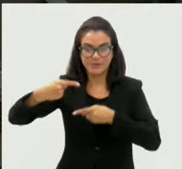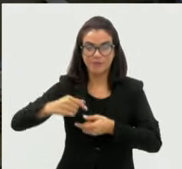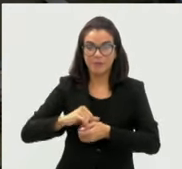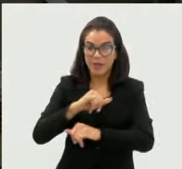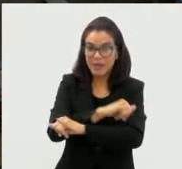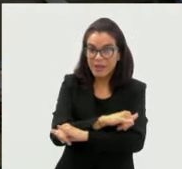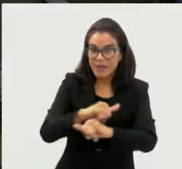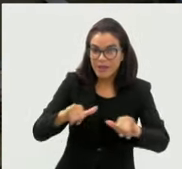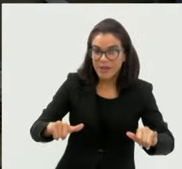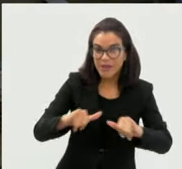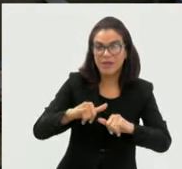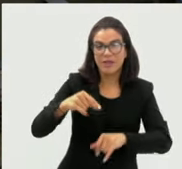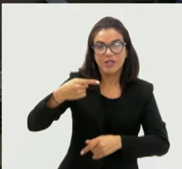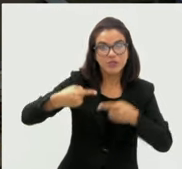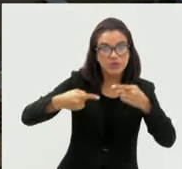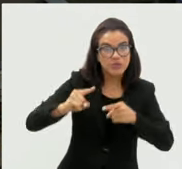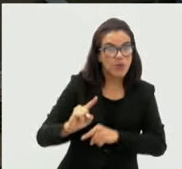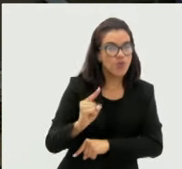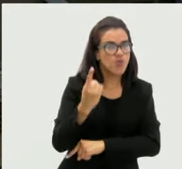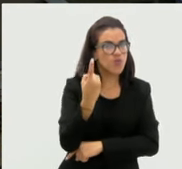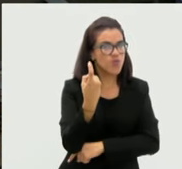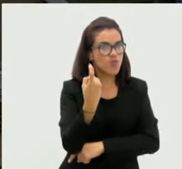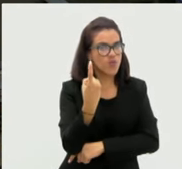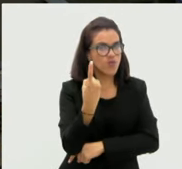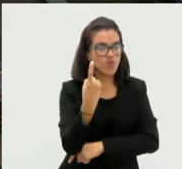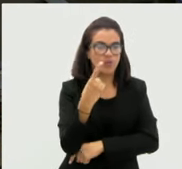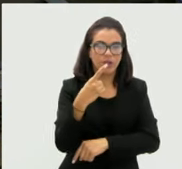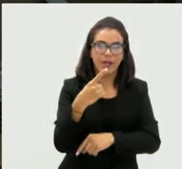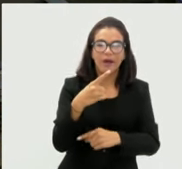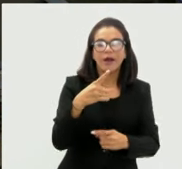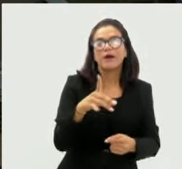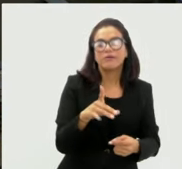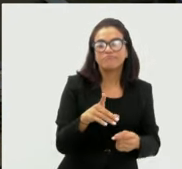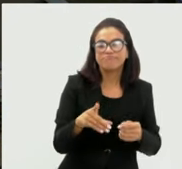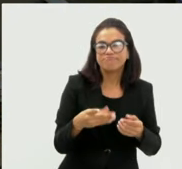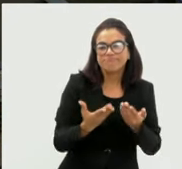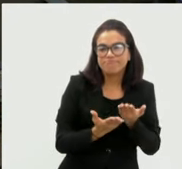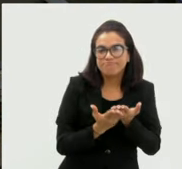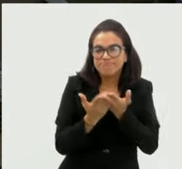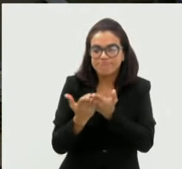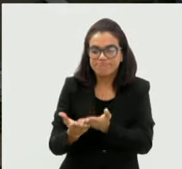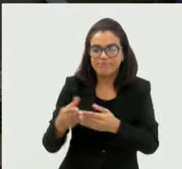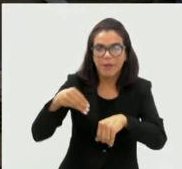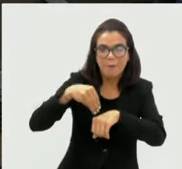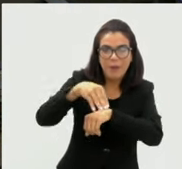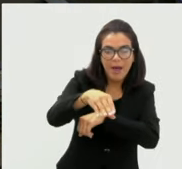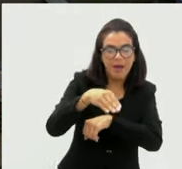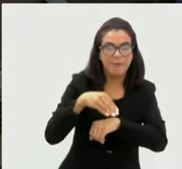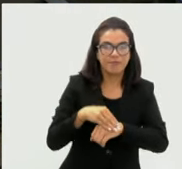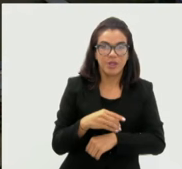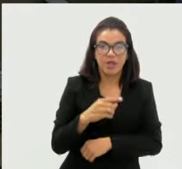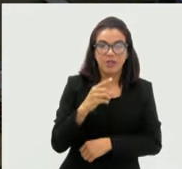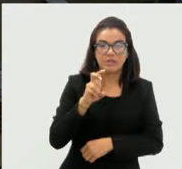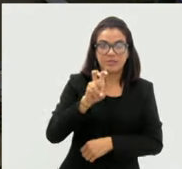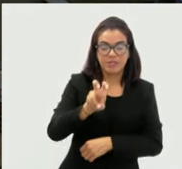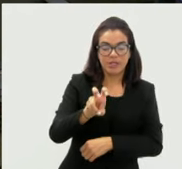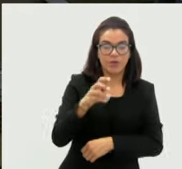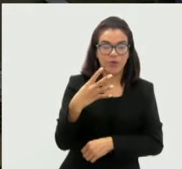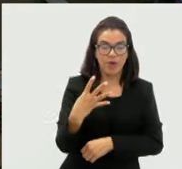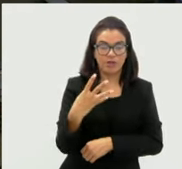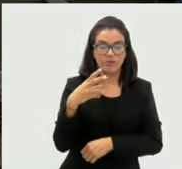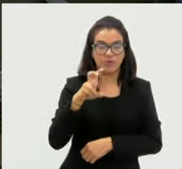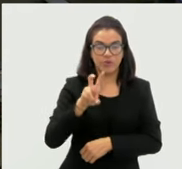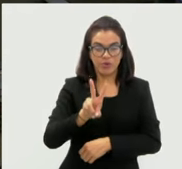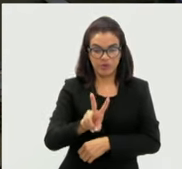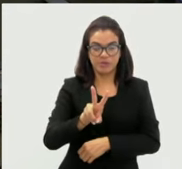Anuncio, em discussão única, indicação legislativa número 542 de 2022,